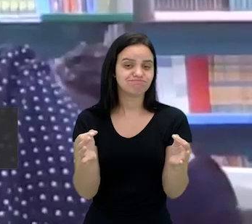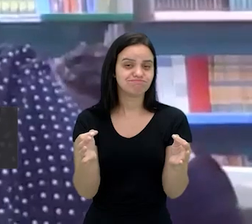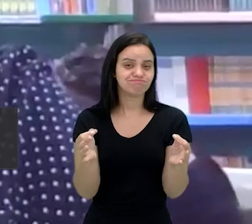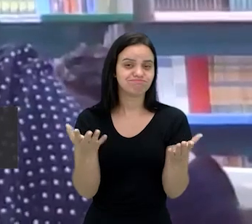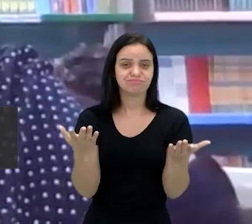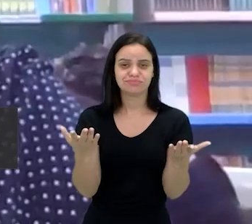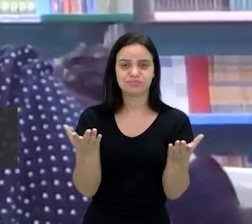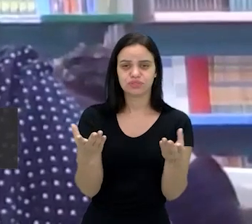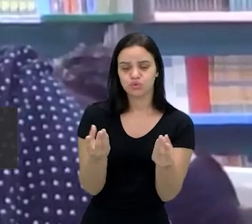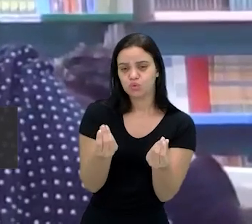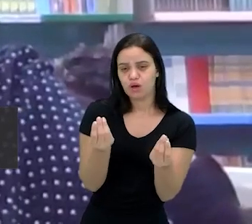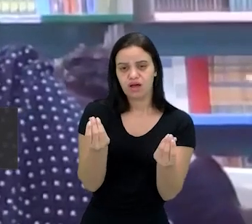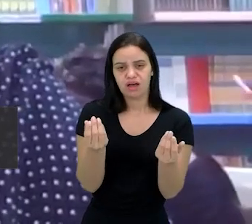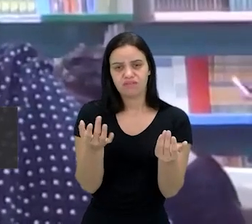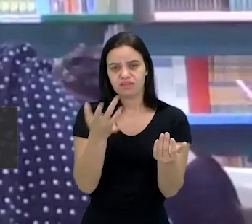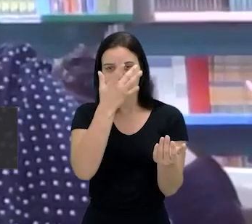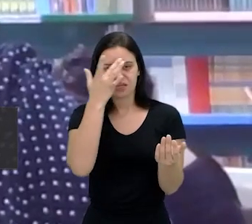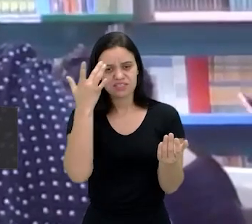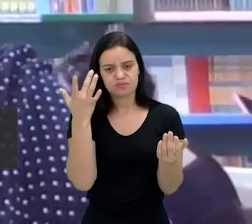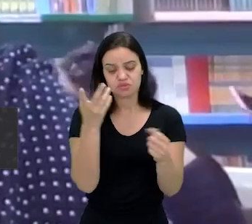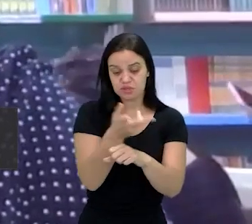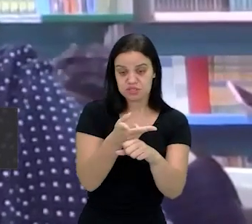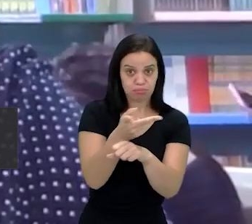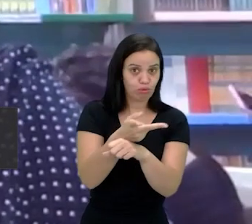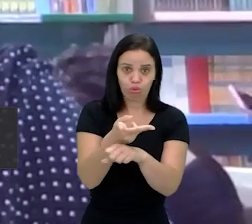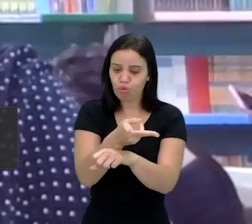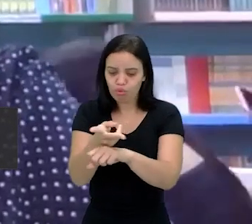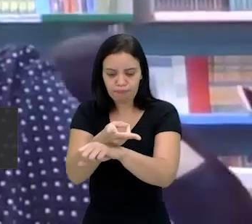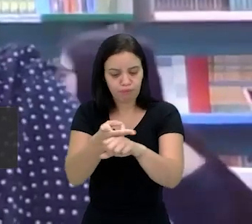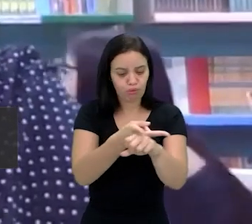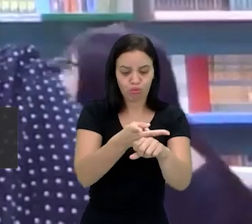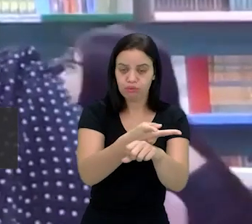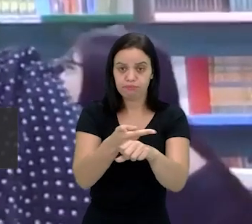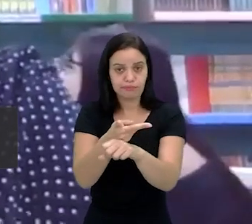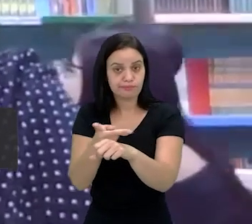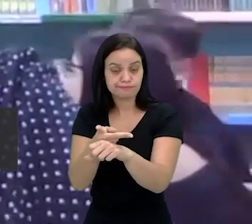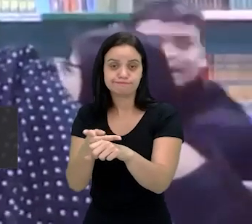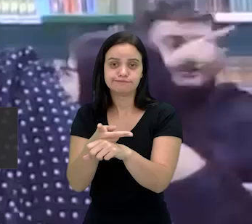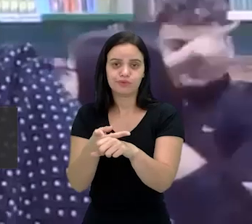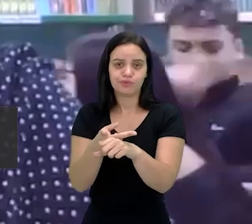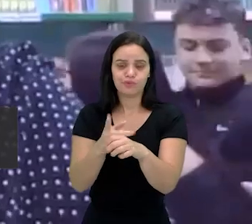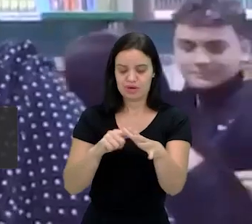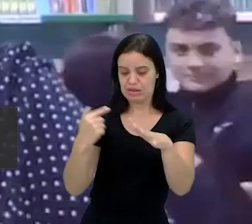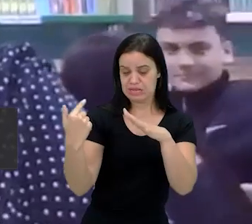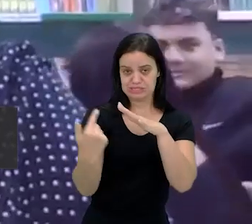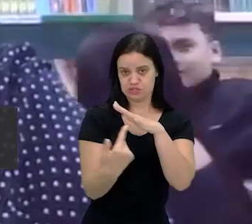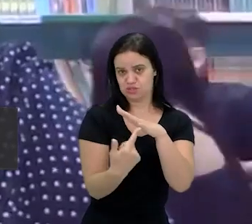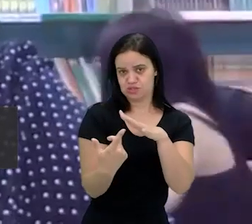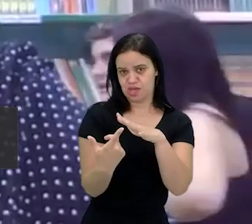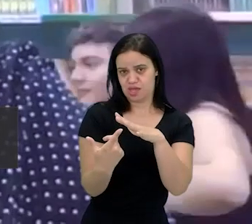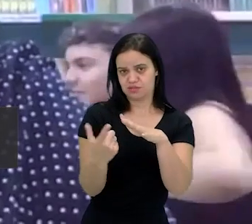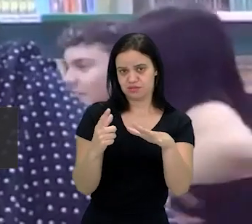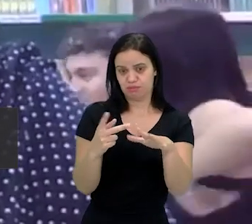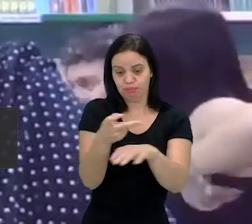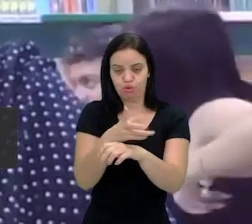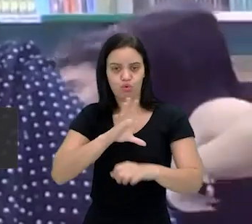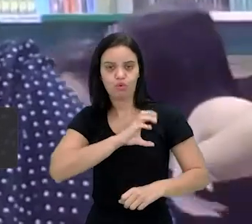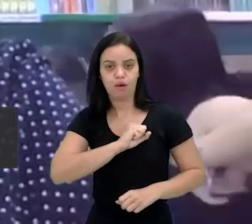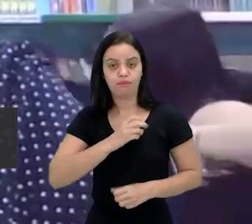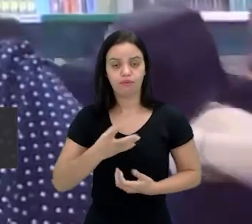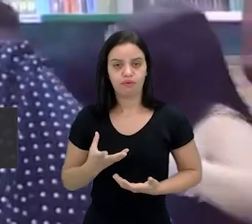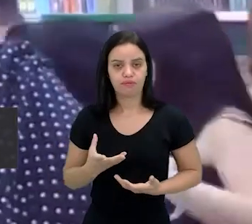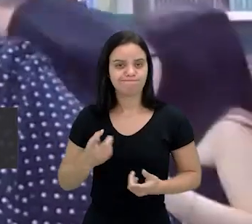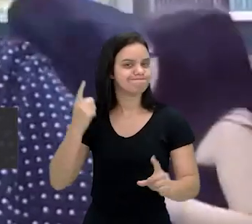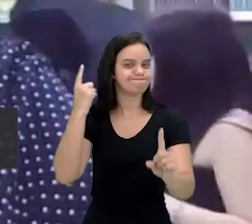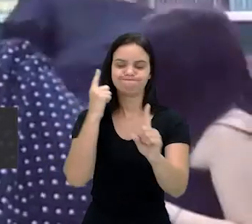singelo, e hoje em dia as pessoas procuram isso na rede social e